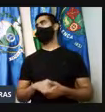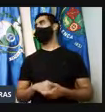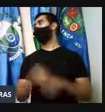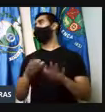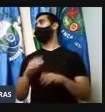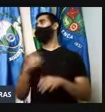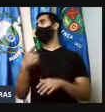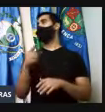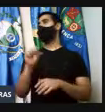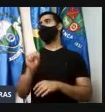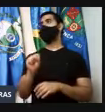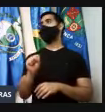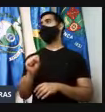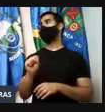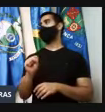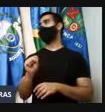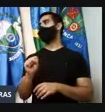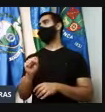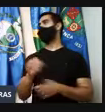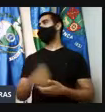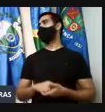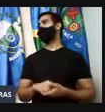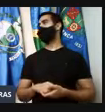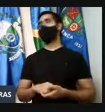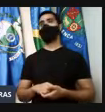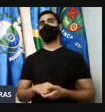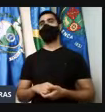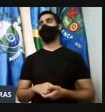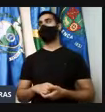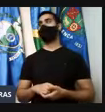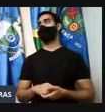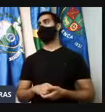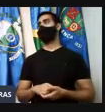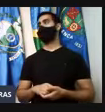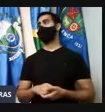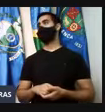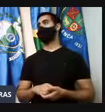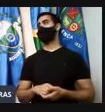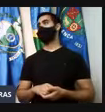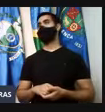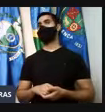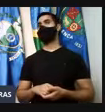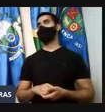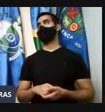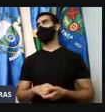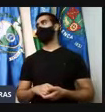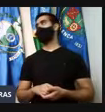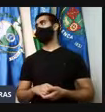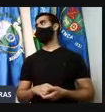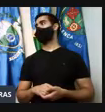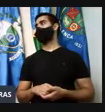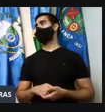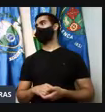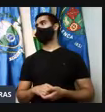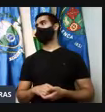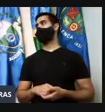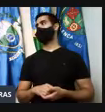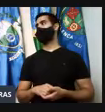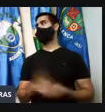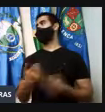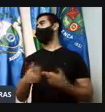tem mais os 8. Então, terça-feira eu coloco, porque o doutor